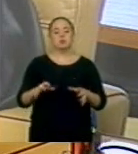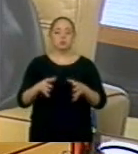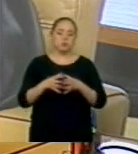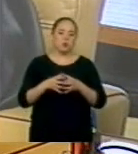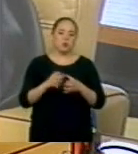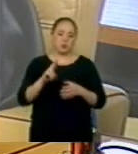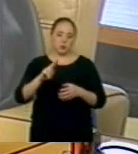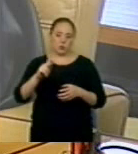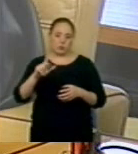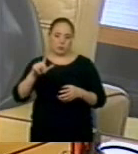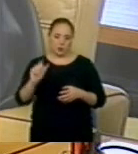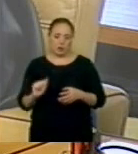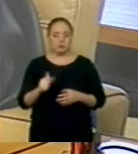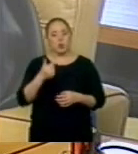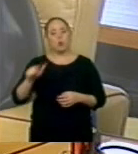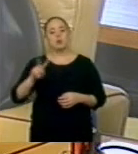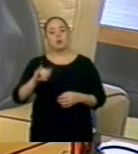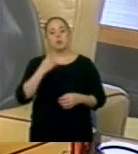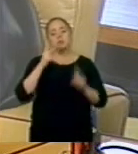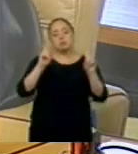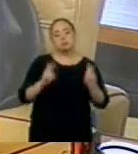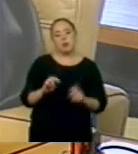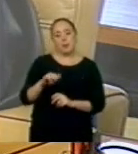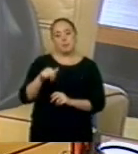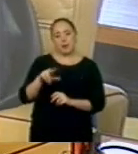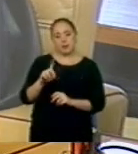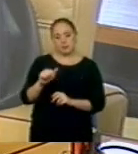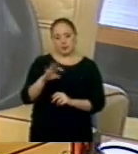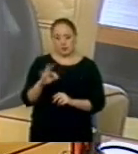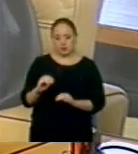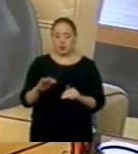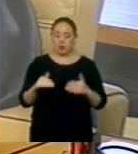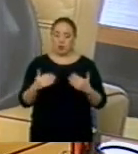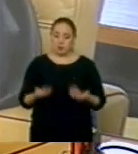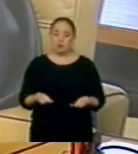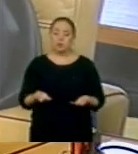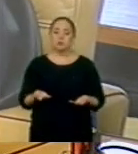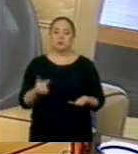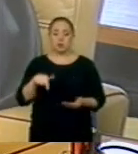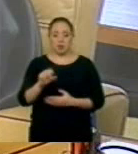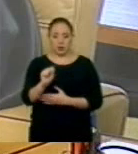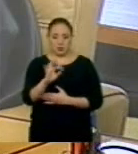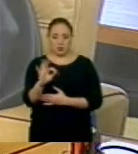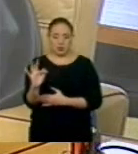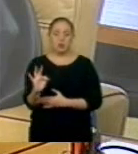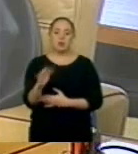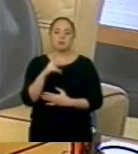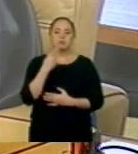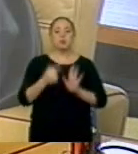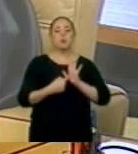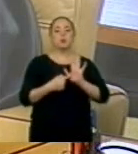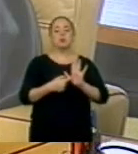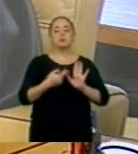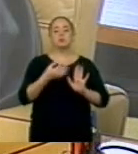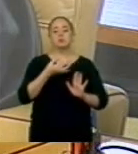se manifestar sobre a cessação do mandato, cabendo a esta última instância justificar o seu entendimento sobre